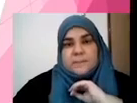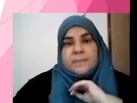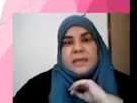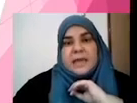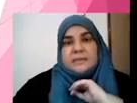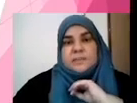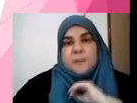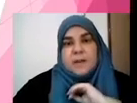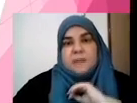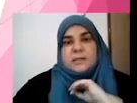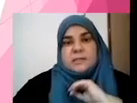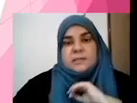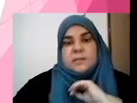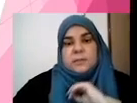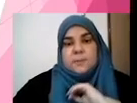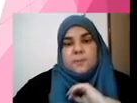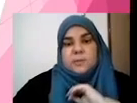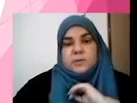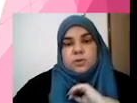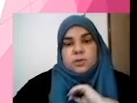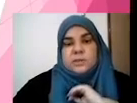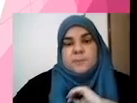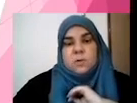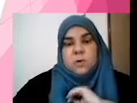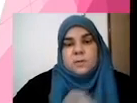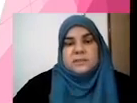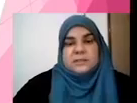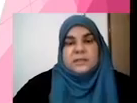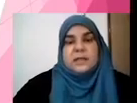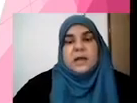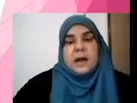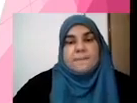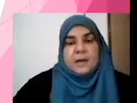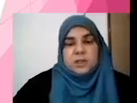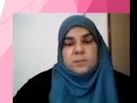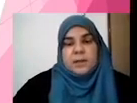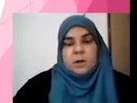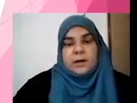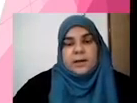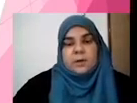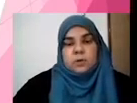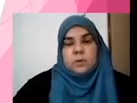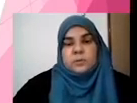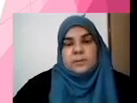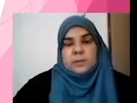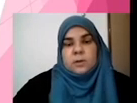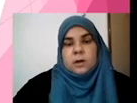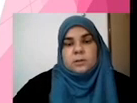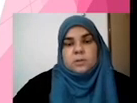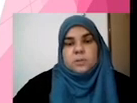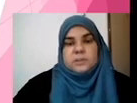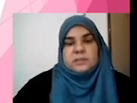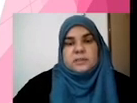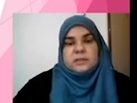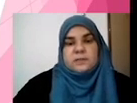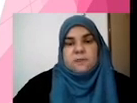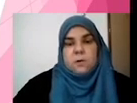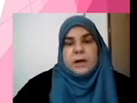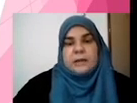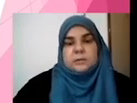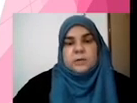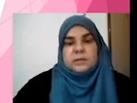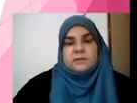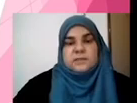partes. Essas partes, elas estão na proporção de 2 para 1. Como assim? A parte maior é o dobro da menor. Então, tipo assim, se aqui